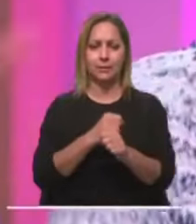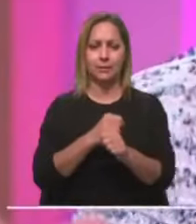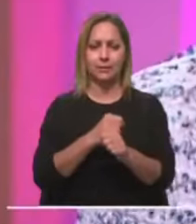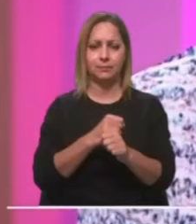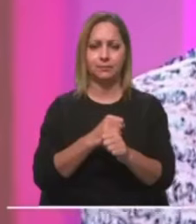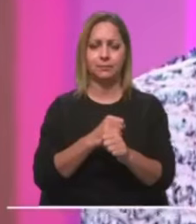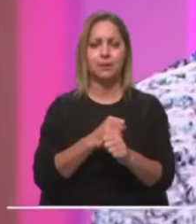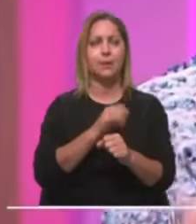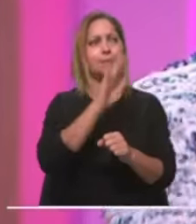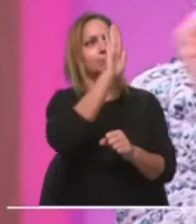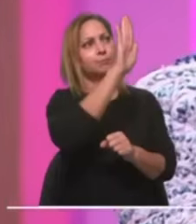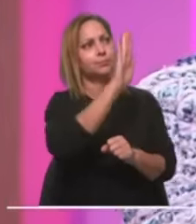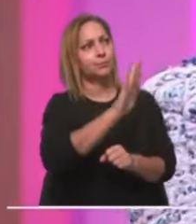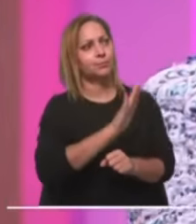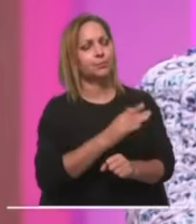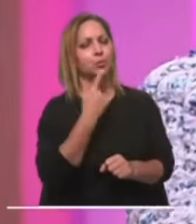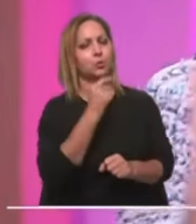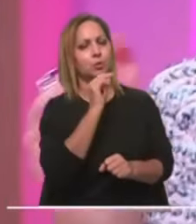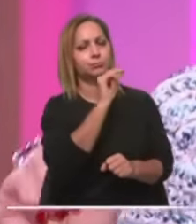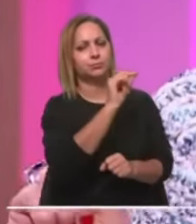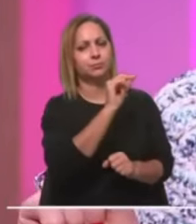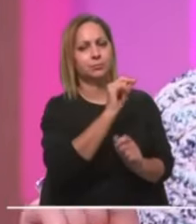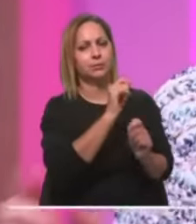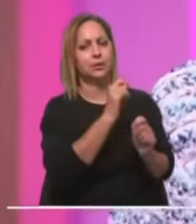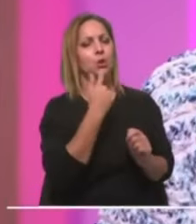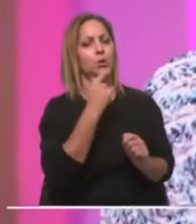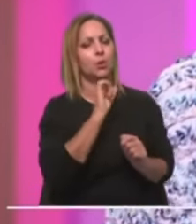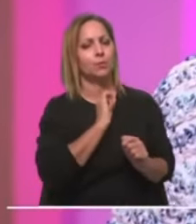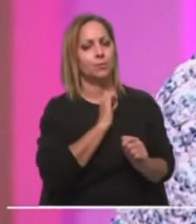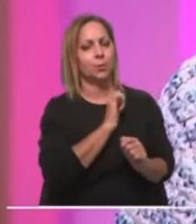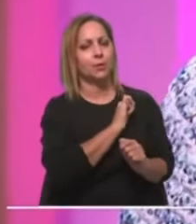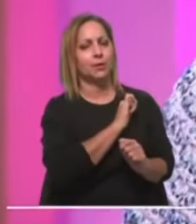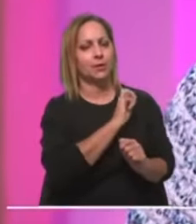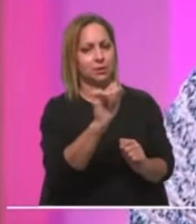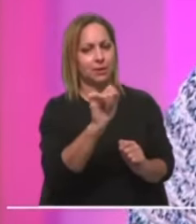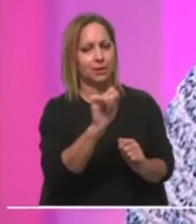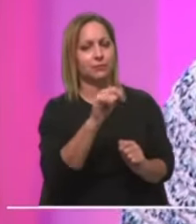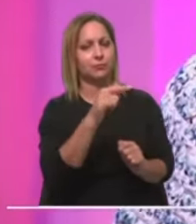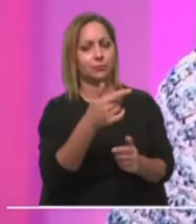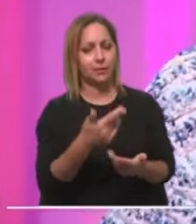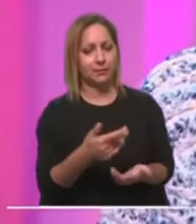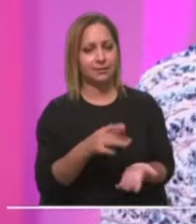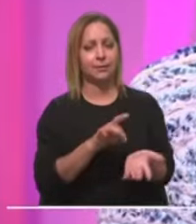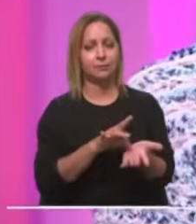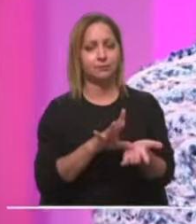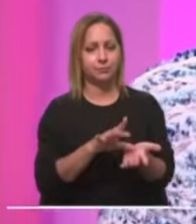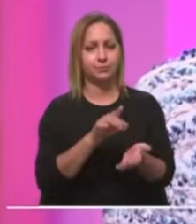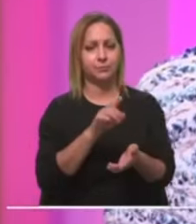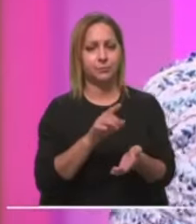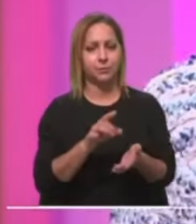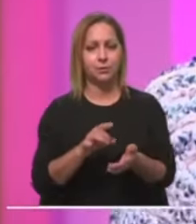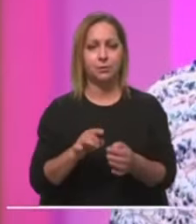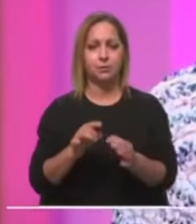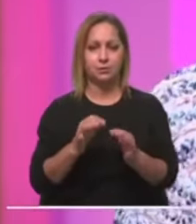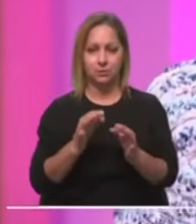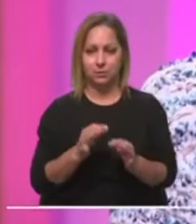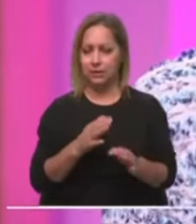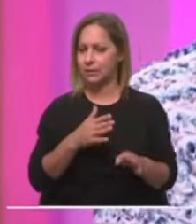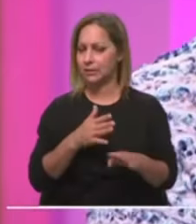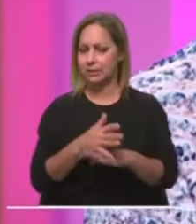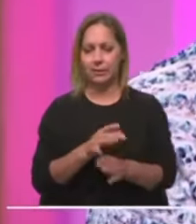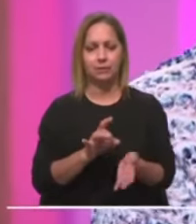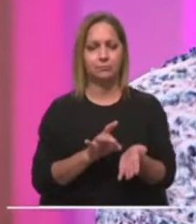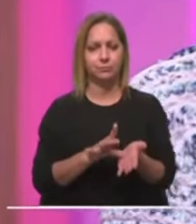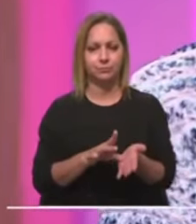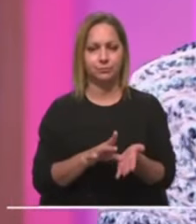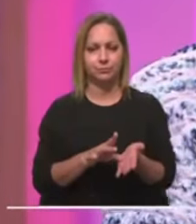fixada na parede em papel e o meu nome estava arriscado foi assim que eu me fui que eu fui despedida altur diretamente despedida não